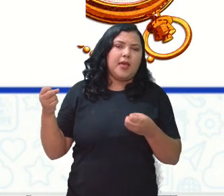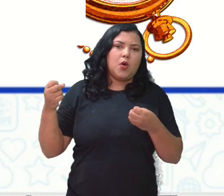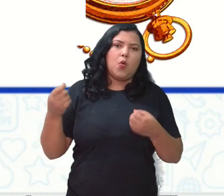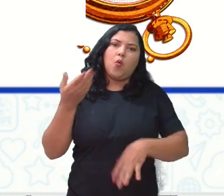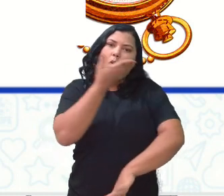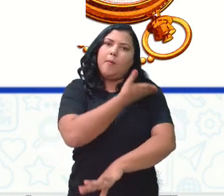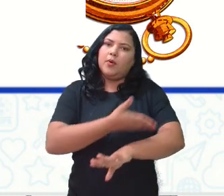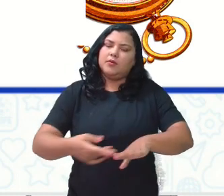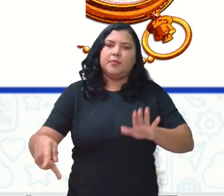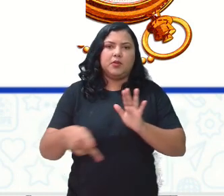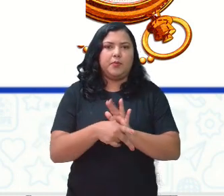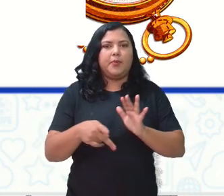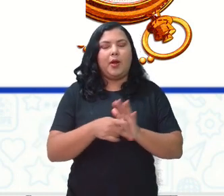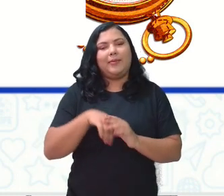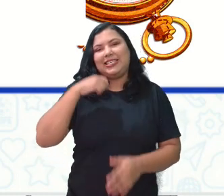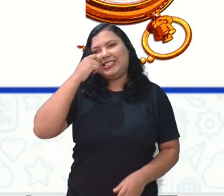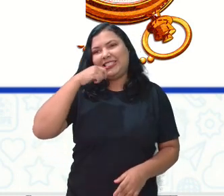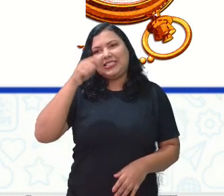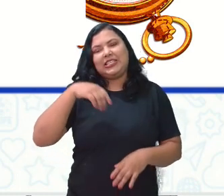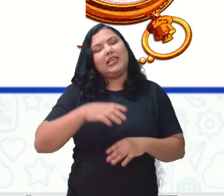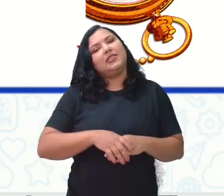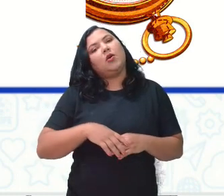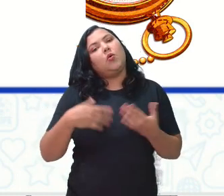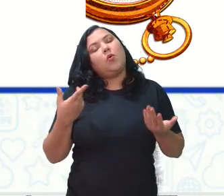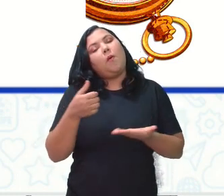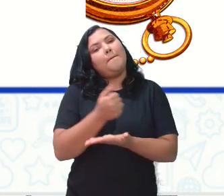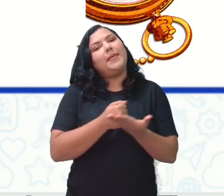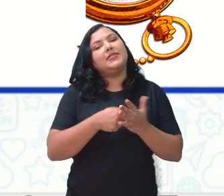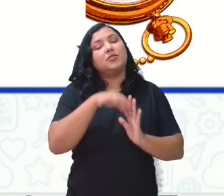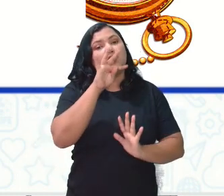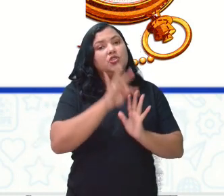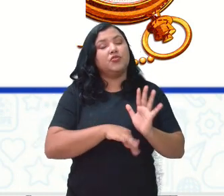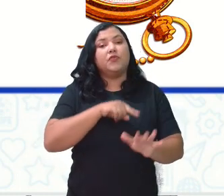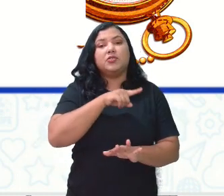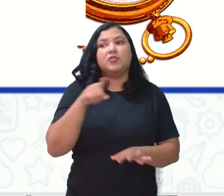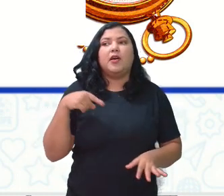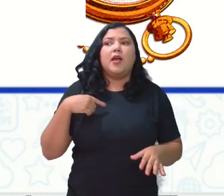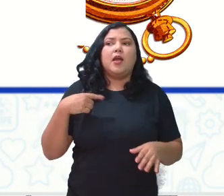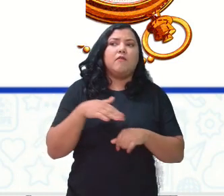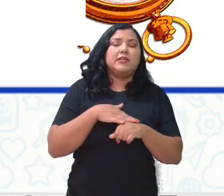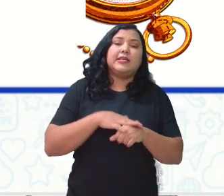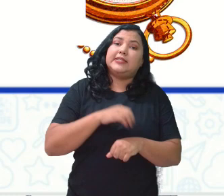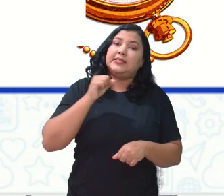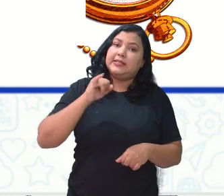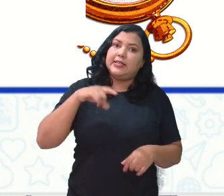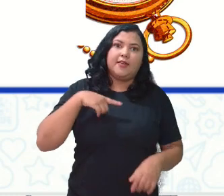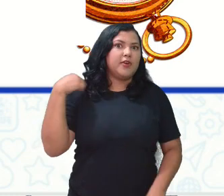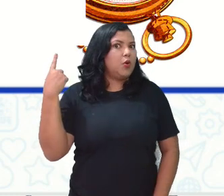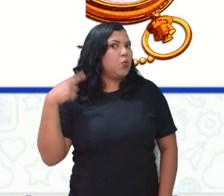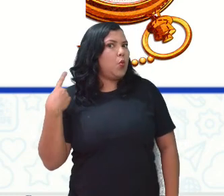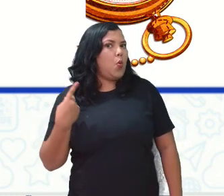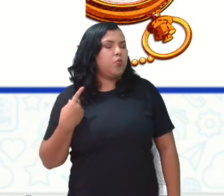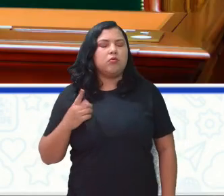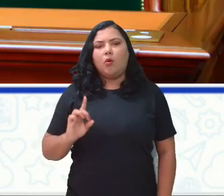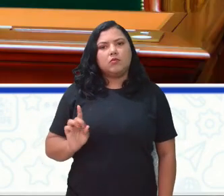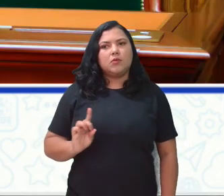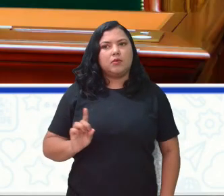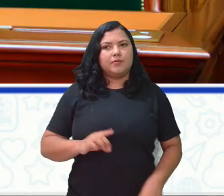dentista da crônica. E aí, com base na leitura do texto, a gente vai argumentar se ele realmente está ficando louco ou